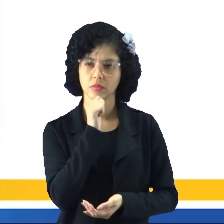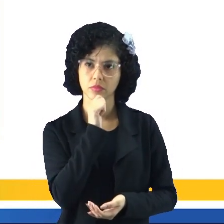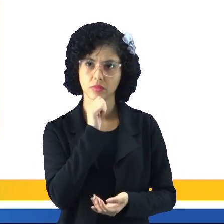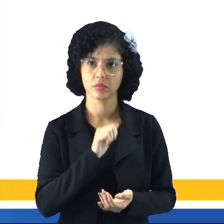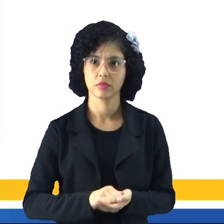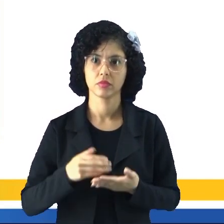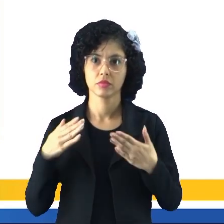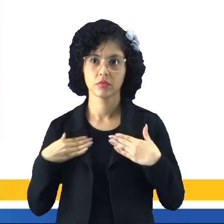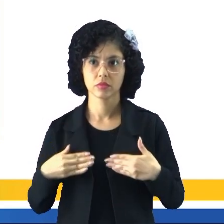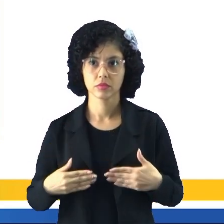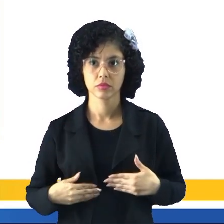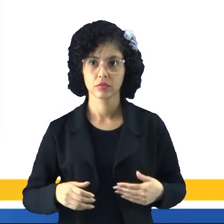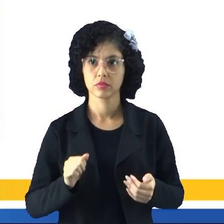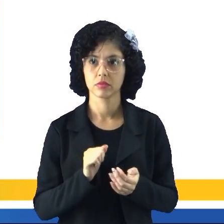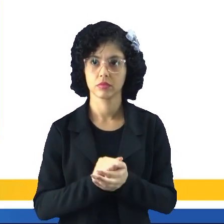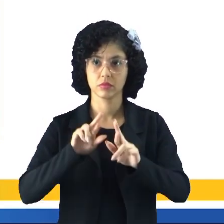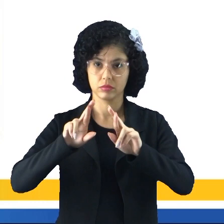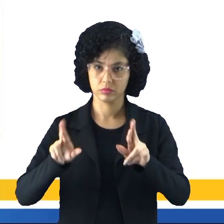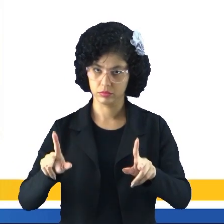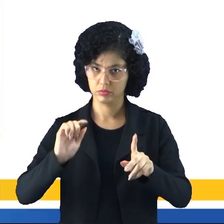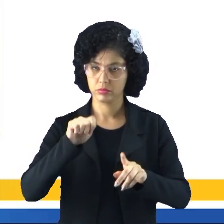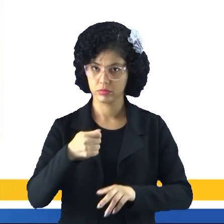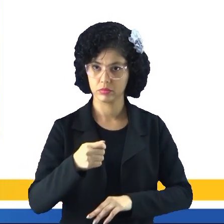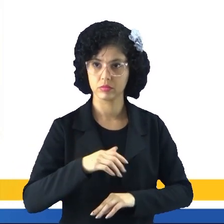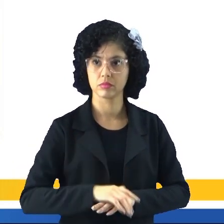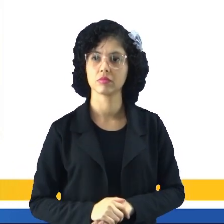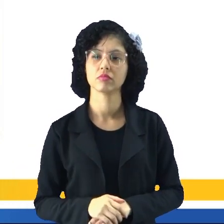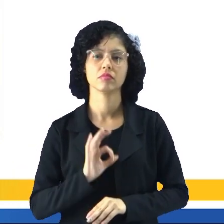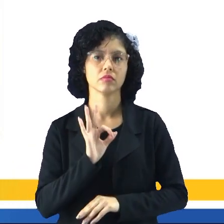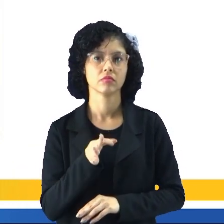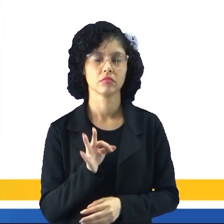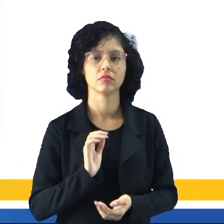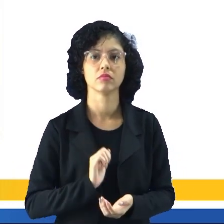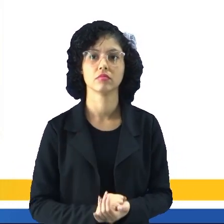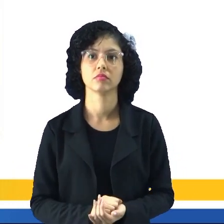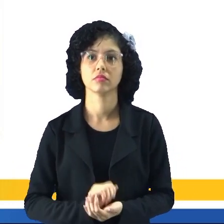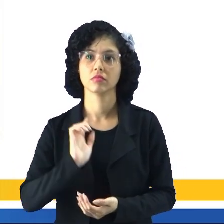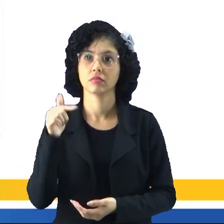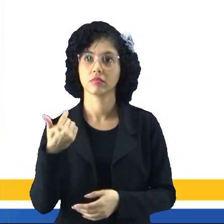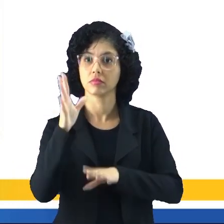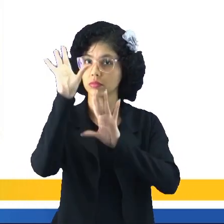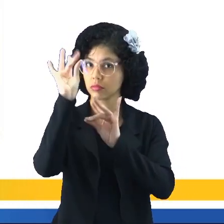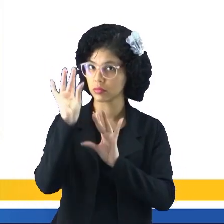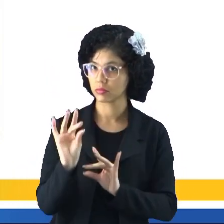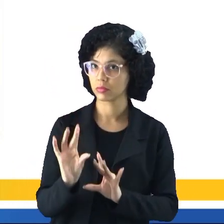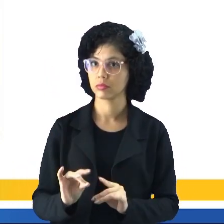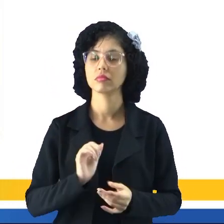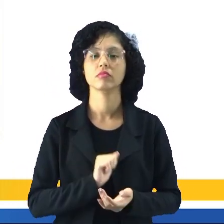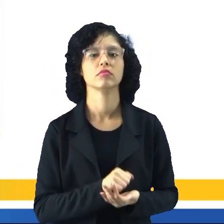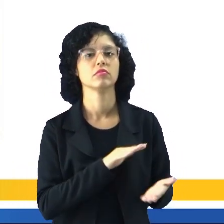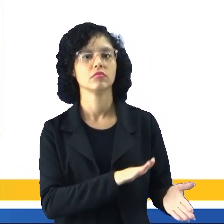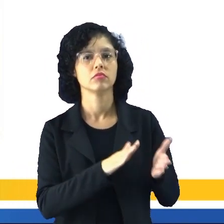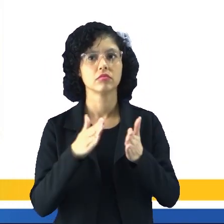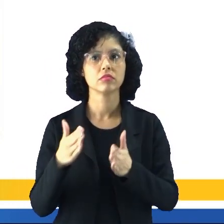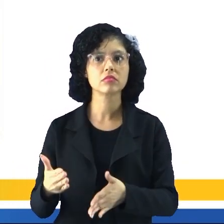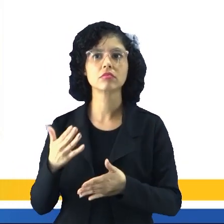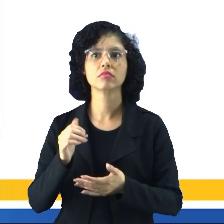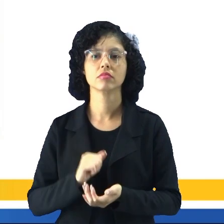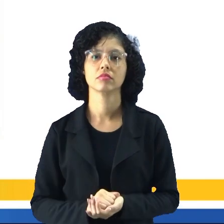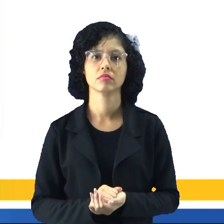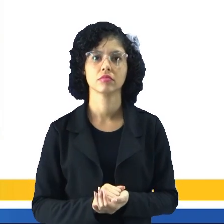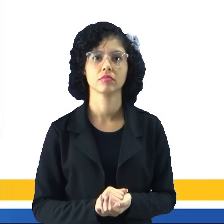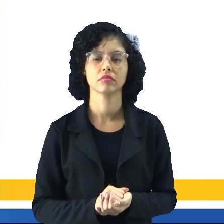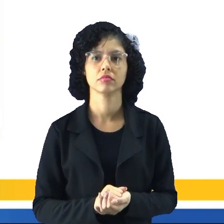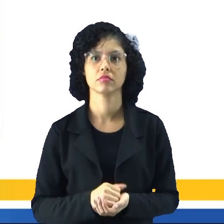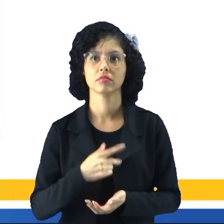os corpos ficam com sinais diferentes, certo? Outro detalhe, pessoal, o que passa, né, de um corpo para o